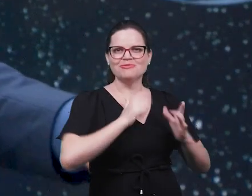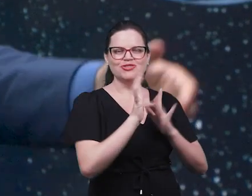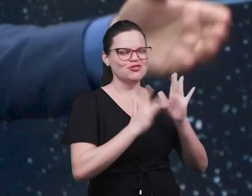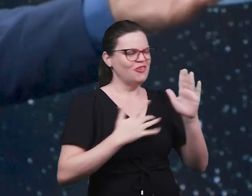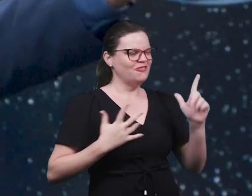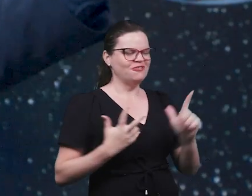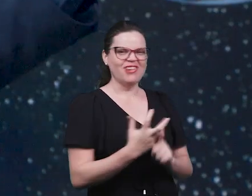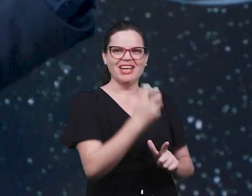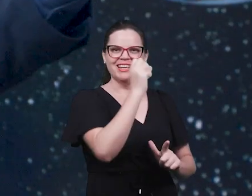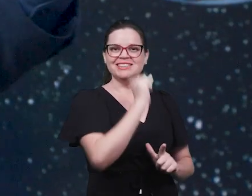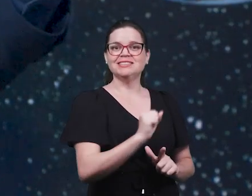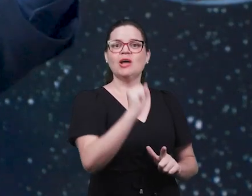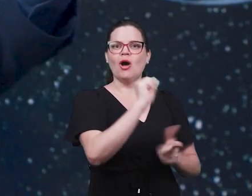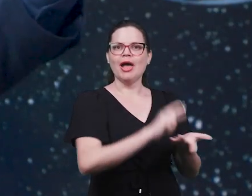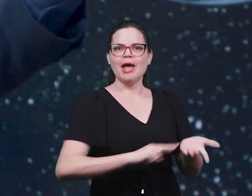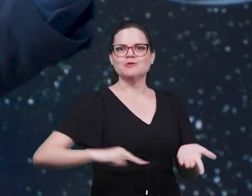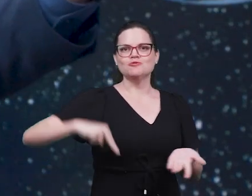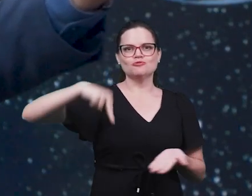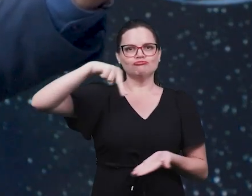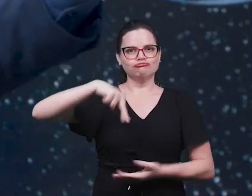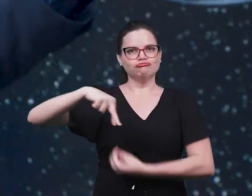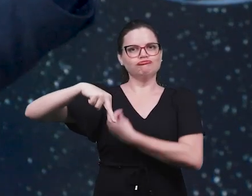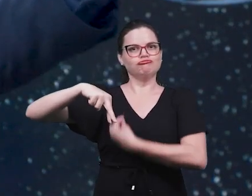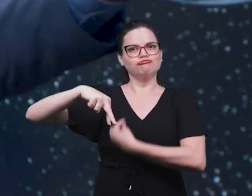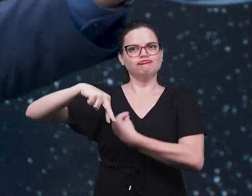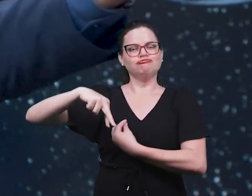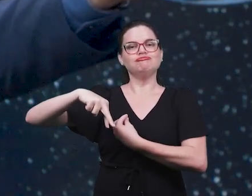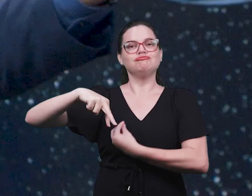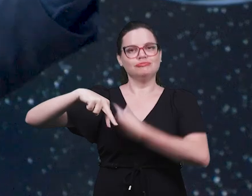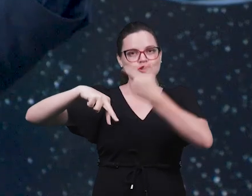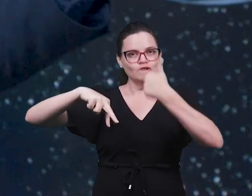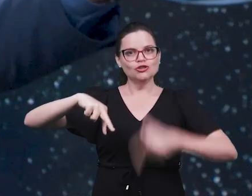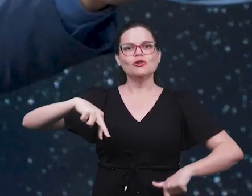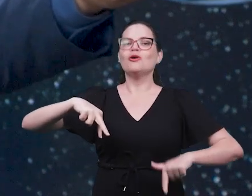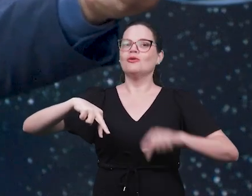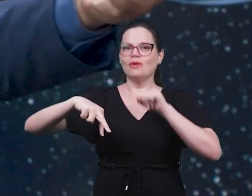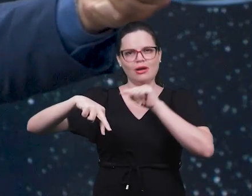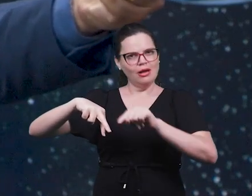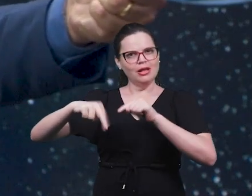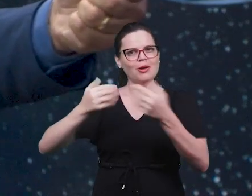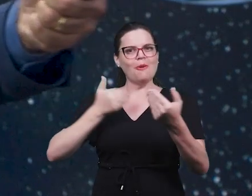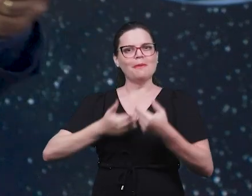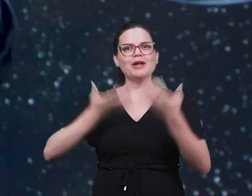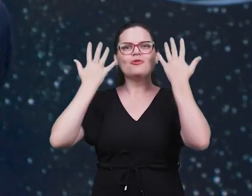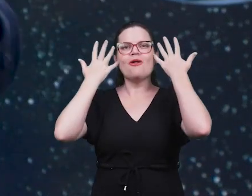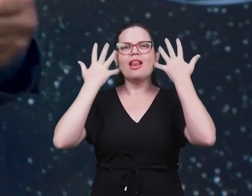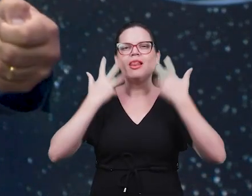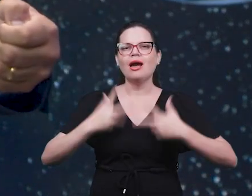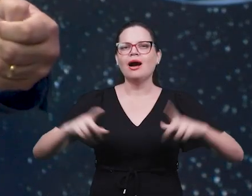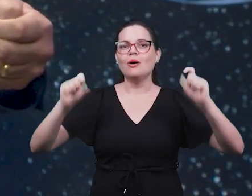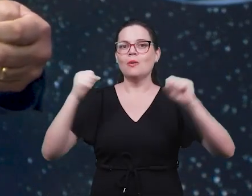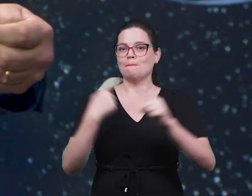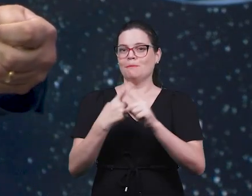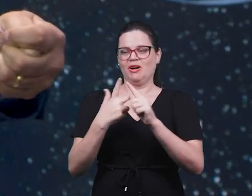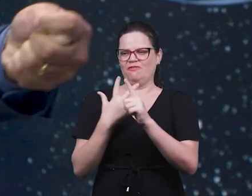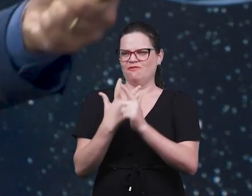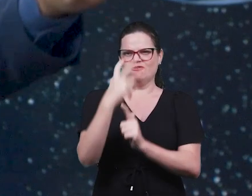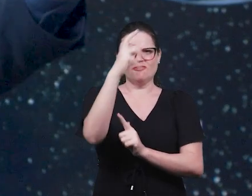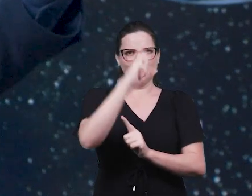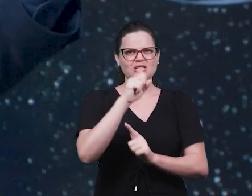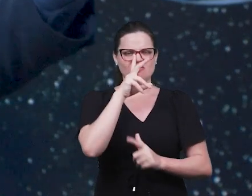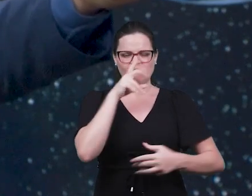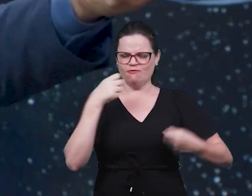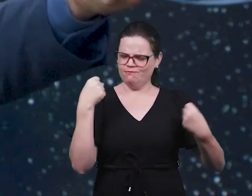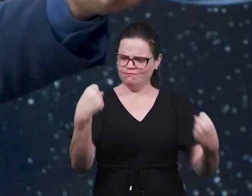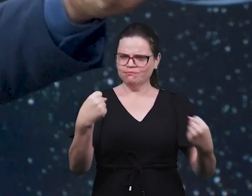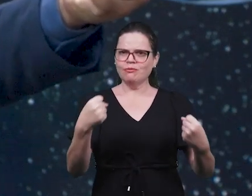vitória. Ou seja, Jesus ressuscitou como leão. Glória a Deus. O leão da Glória a tribo de Jesus. Judá, aquele que vence todas as coisas. E na